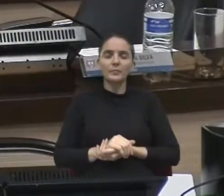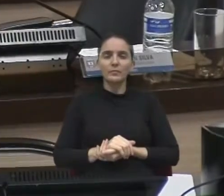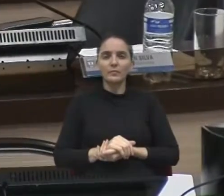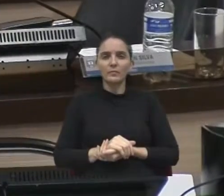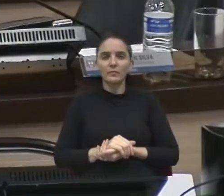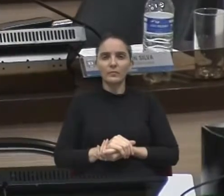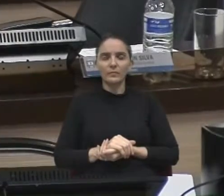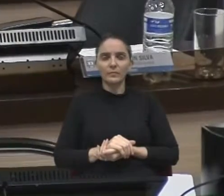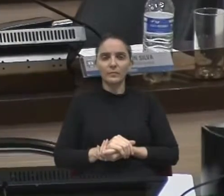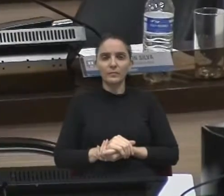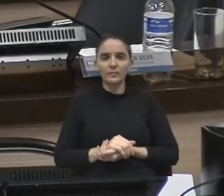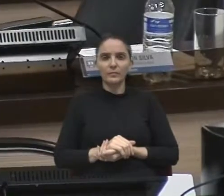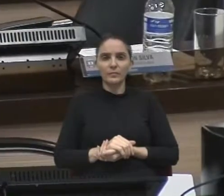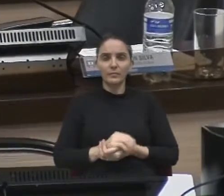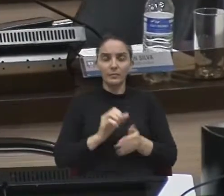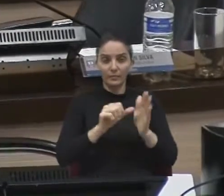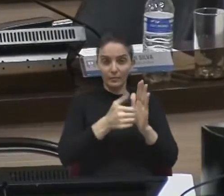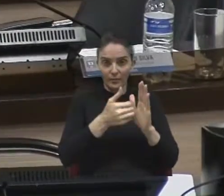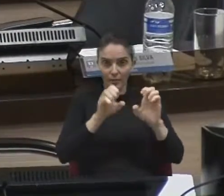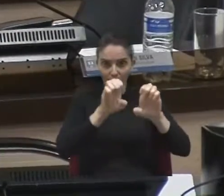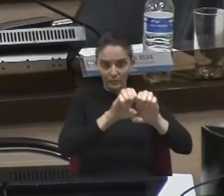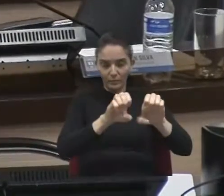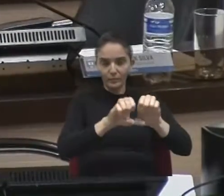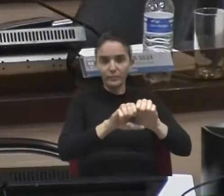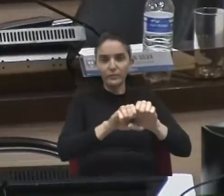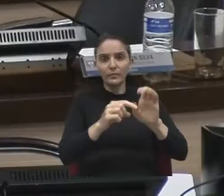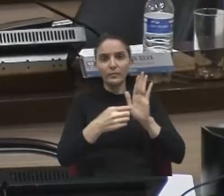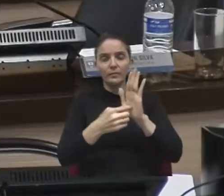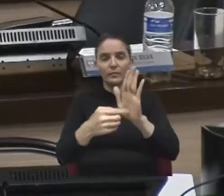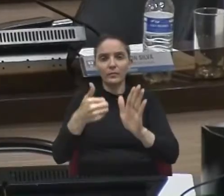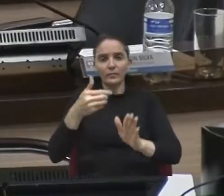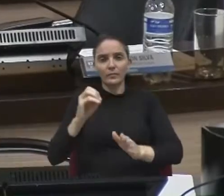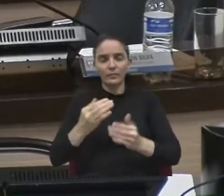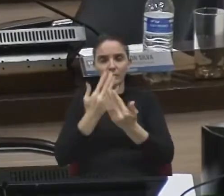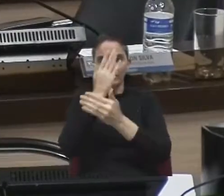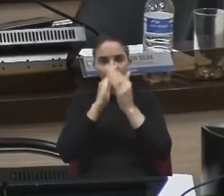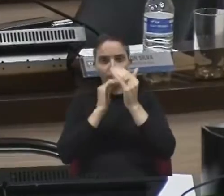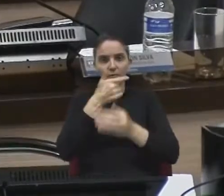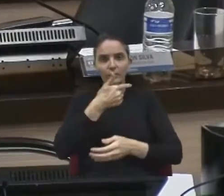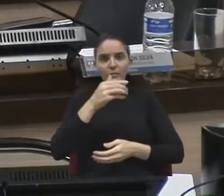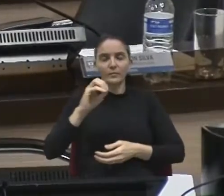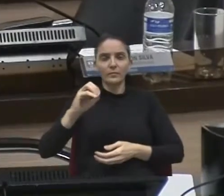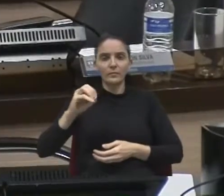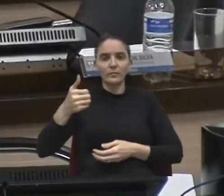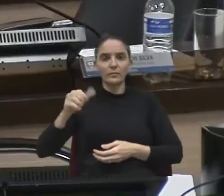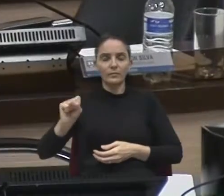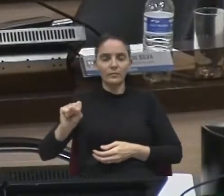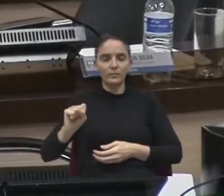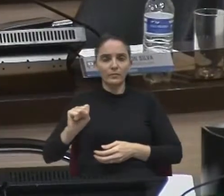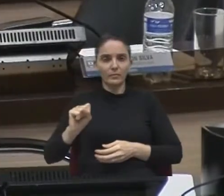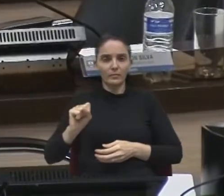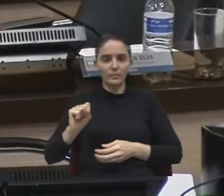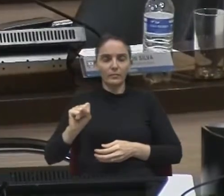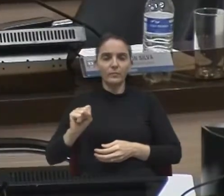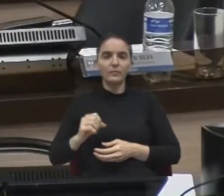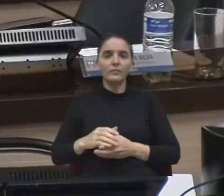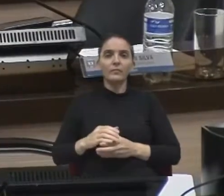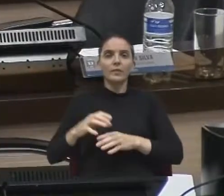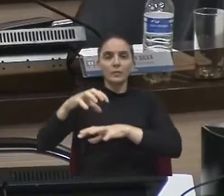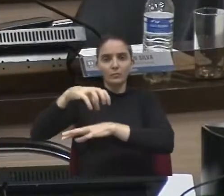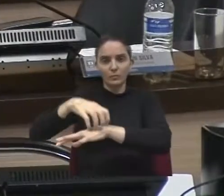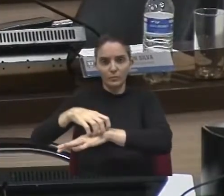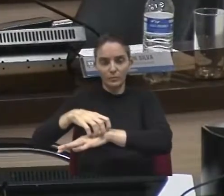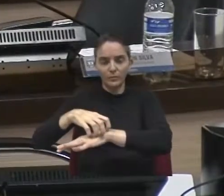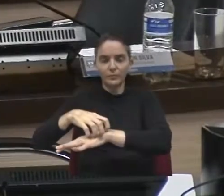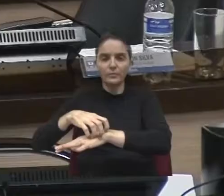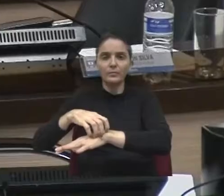primeiro estatuto, apresentado em 10 de fevereiro de 2018, na sede do TG 02020, data em que